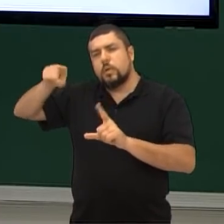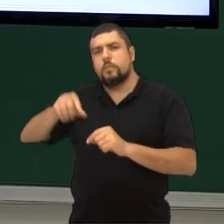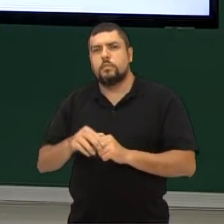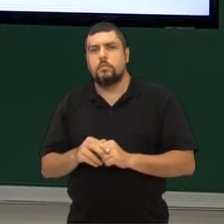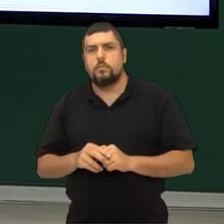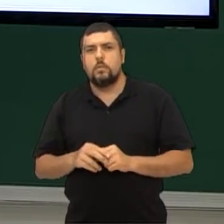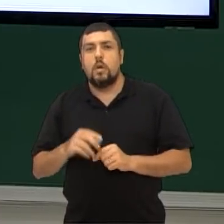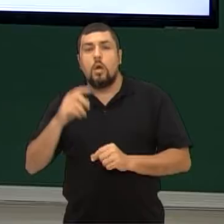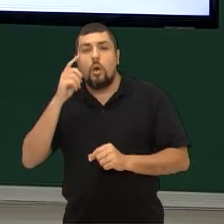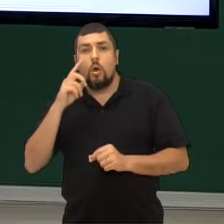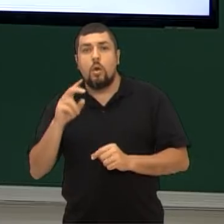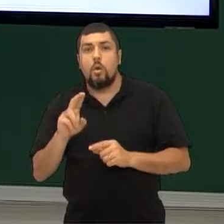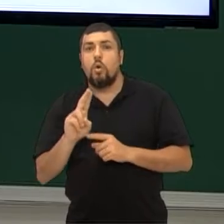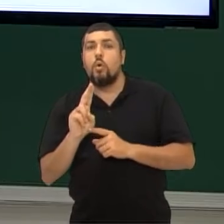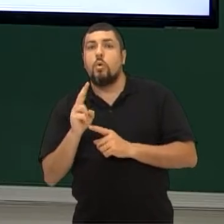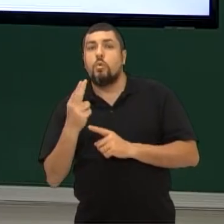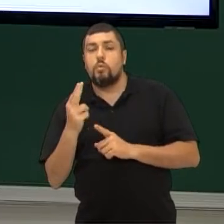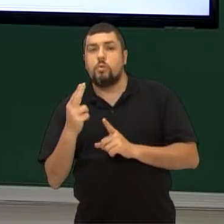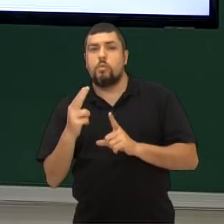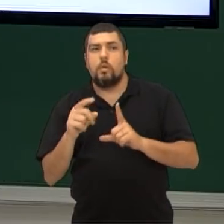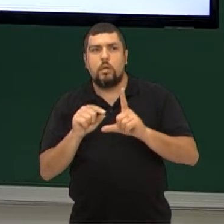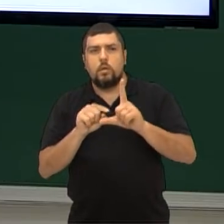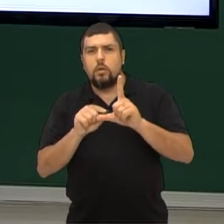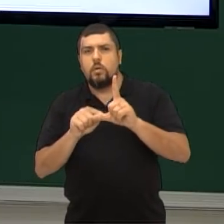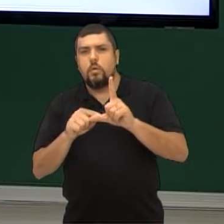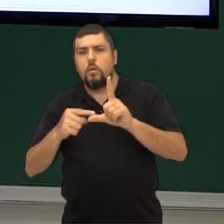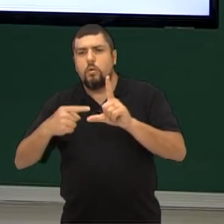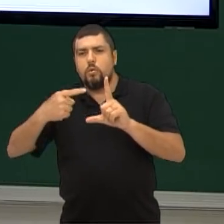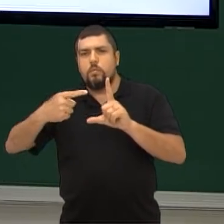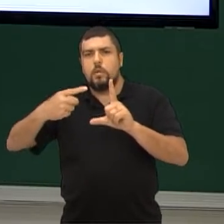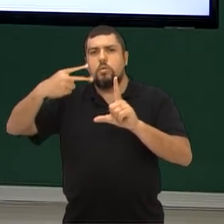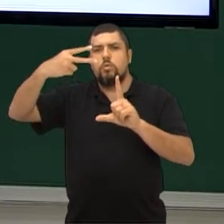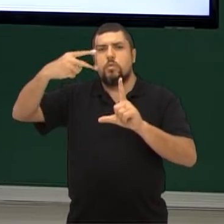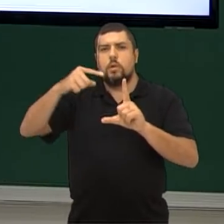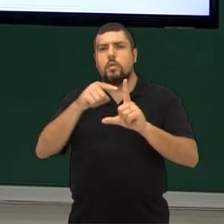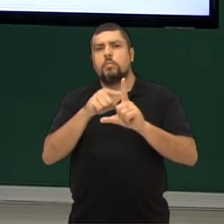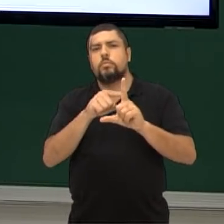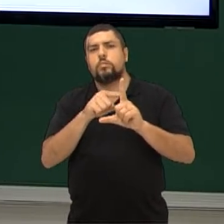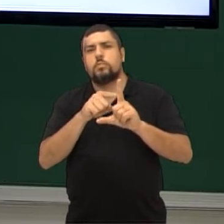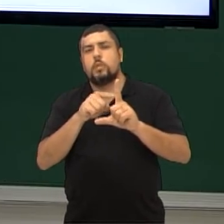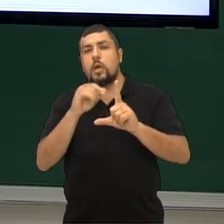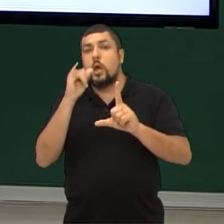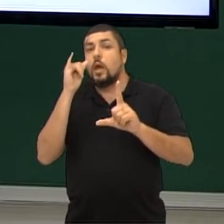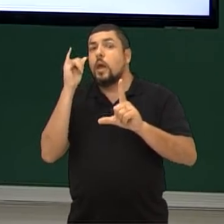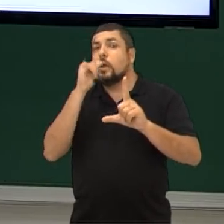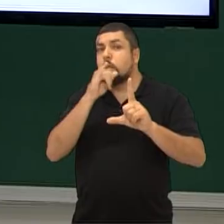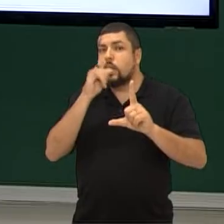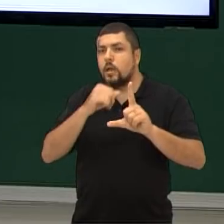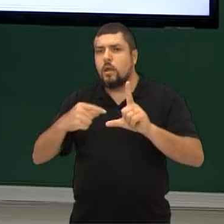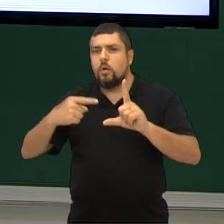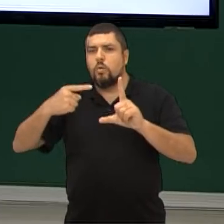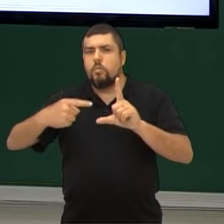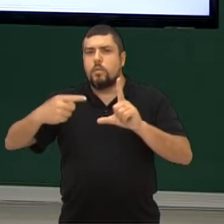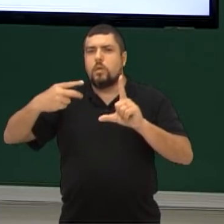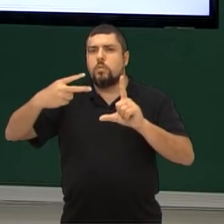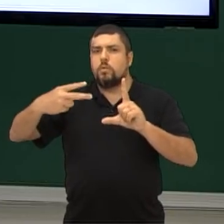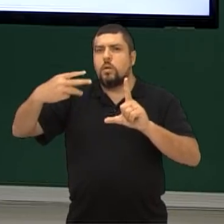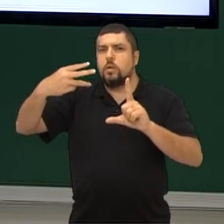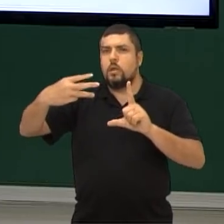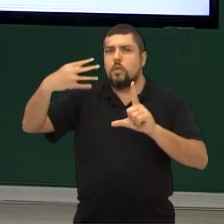ele estava aqui, ele ganhou 2 Copas. A Itália ganhou 2,